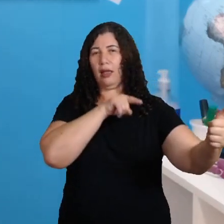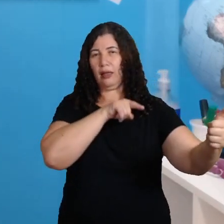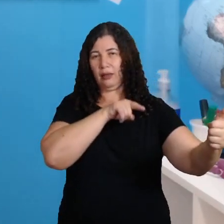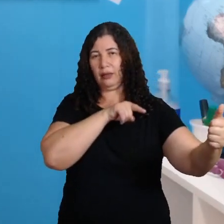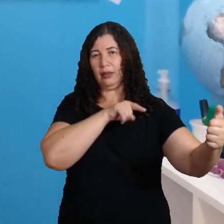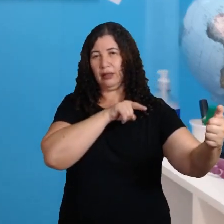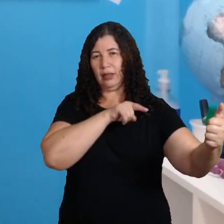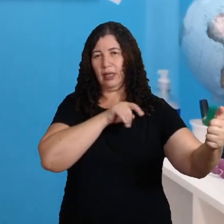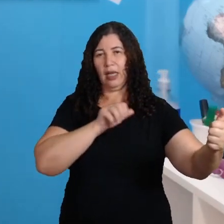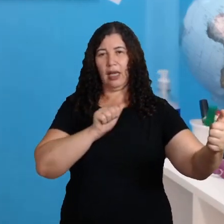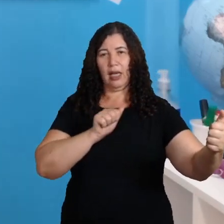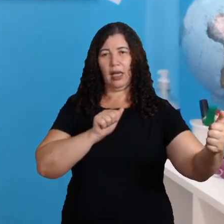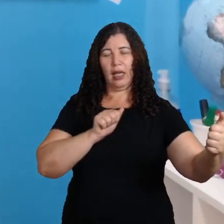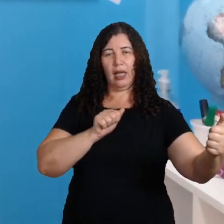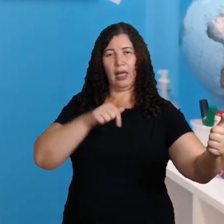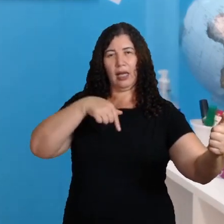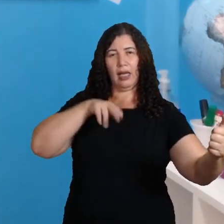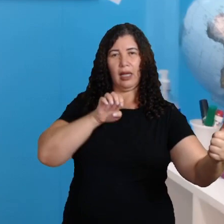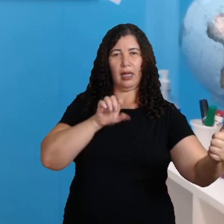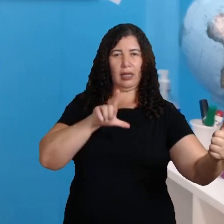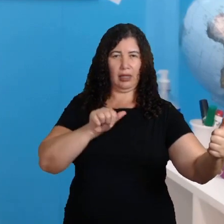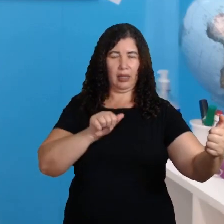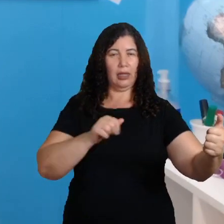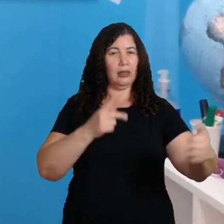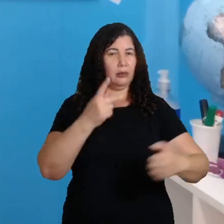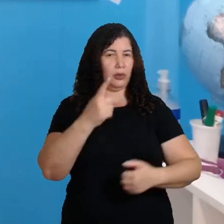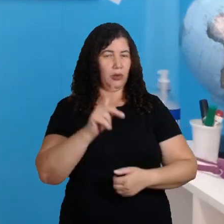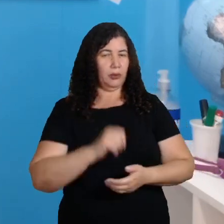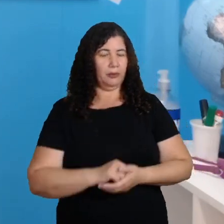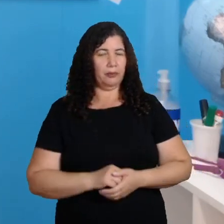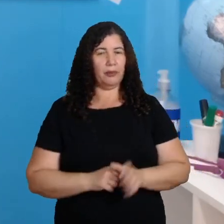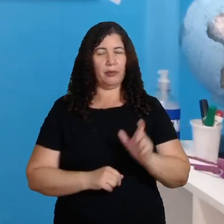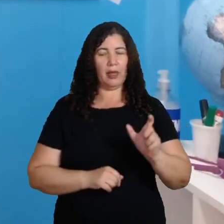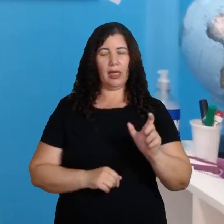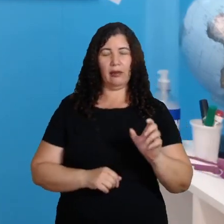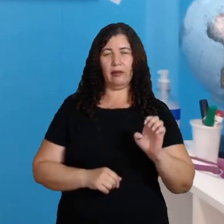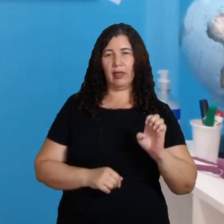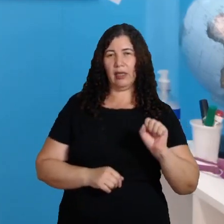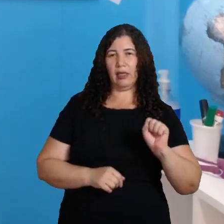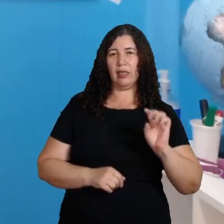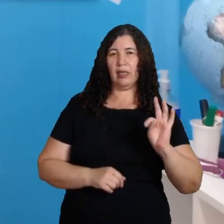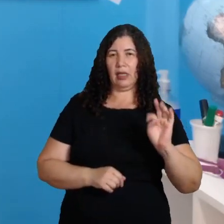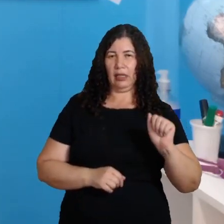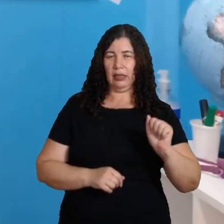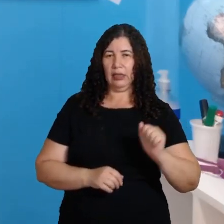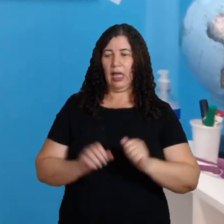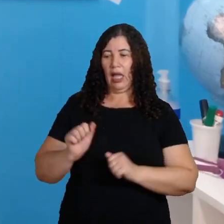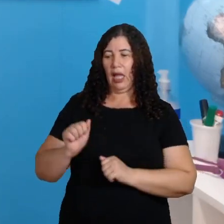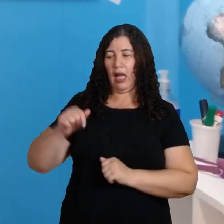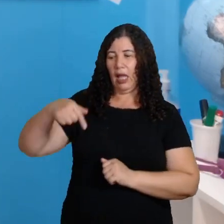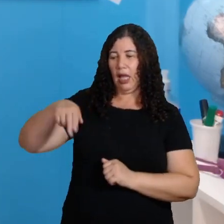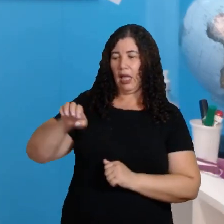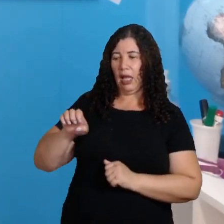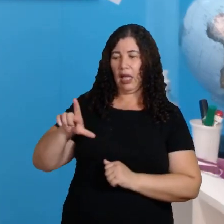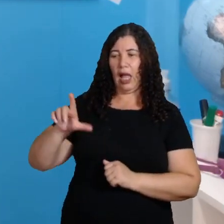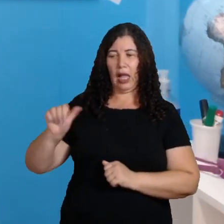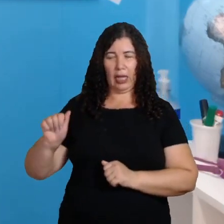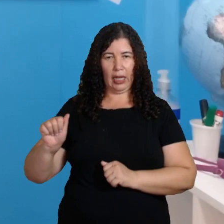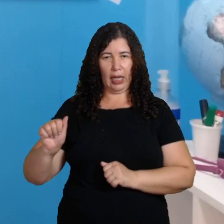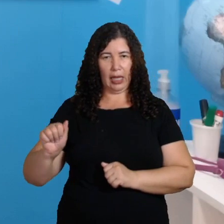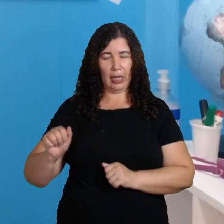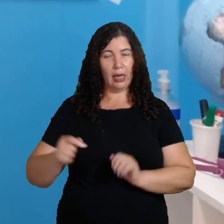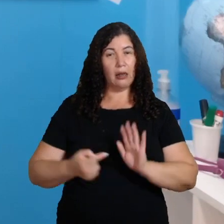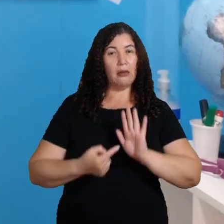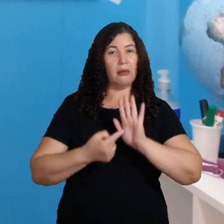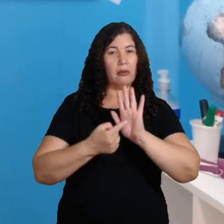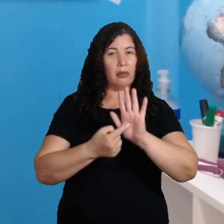aquela é sua. Percebe então que tanto as palavras esta quanto aquela localizam